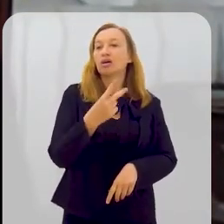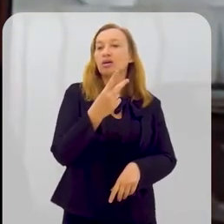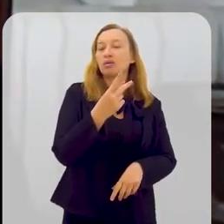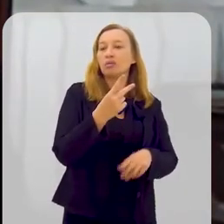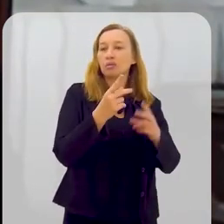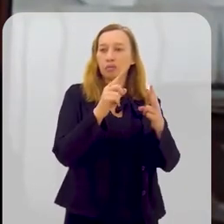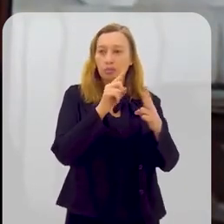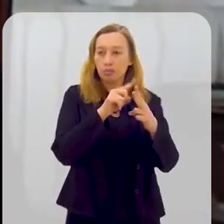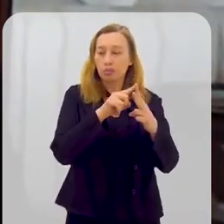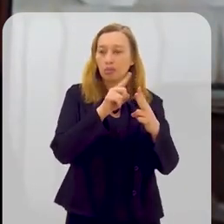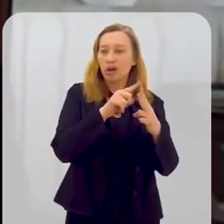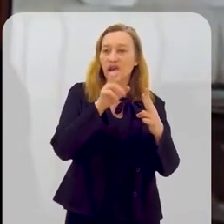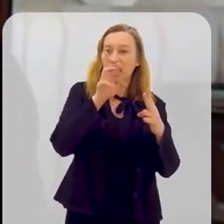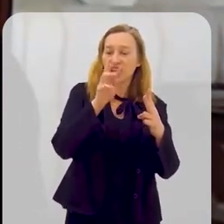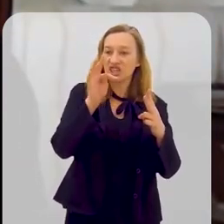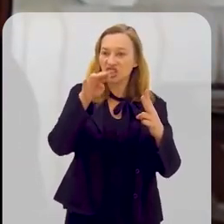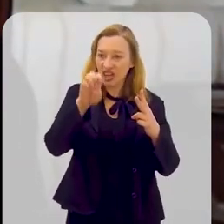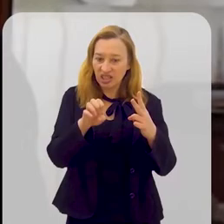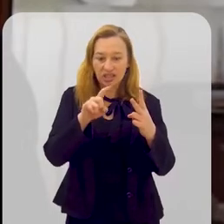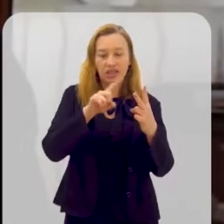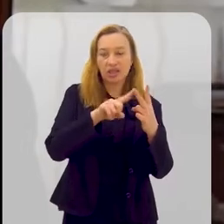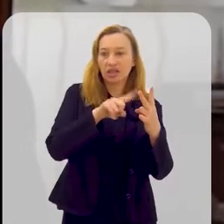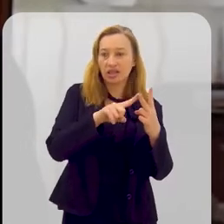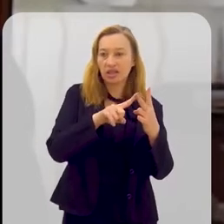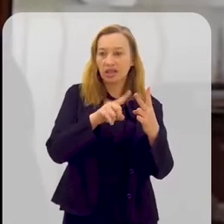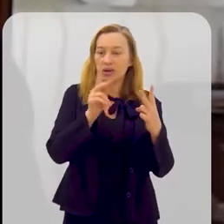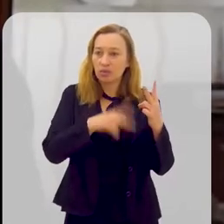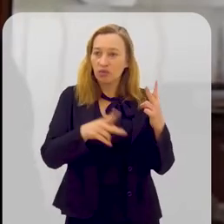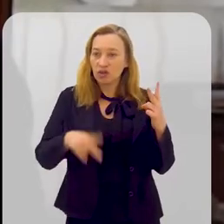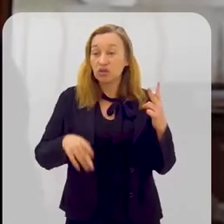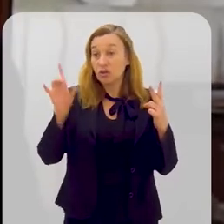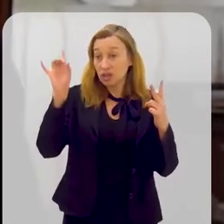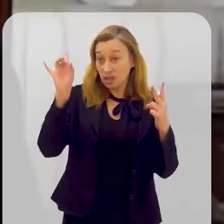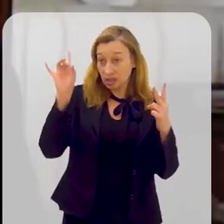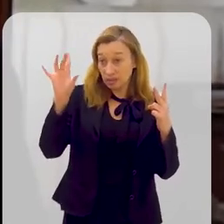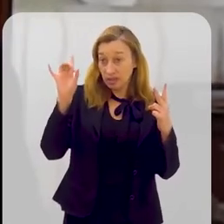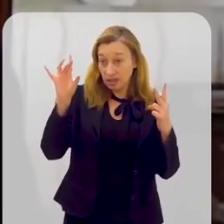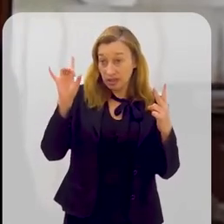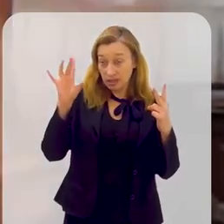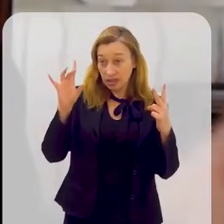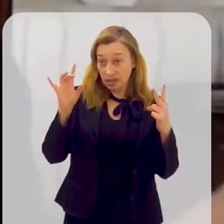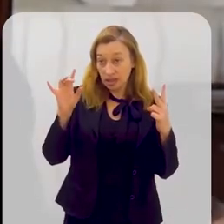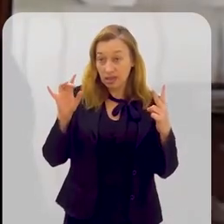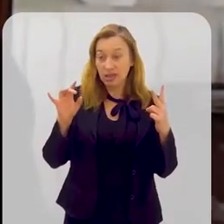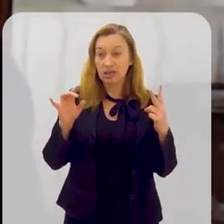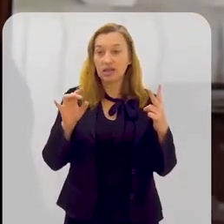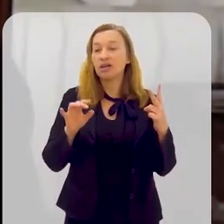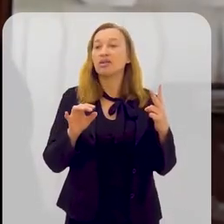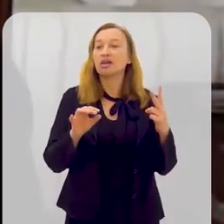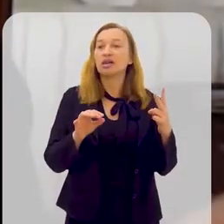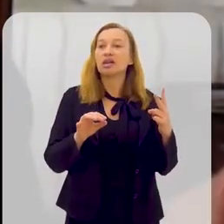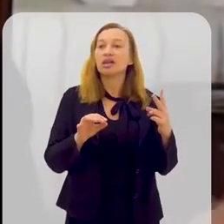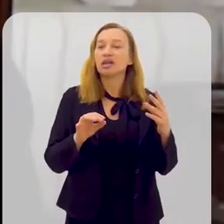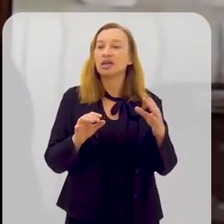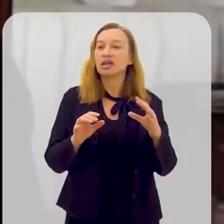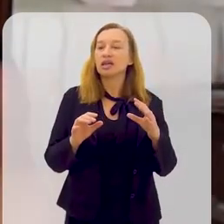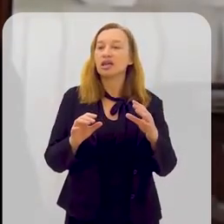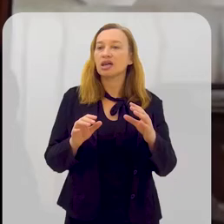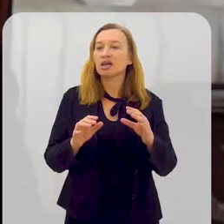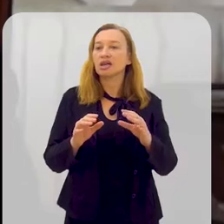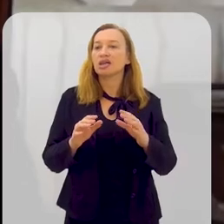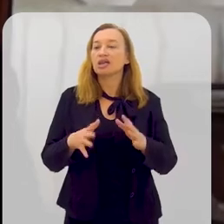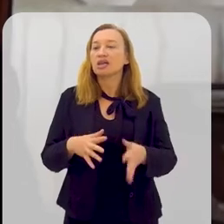professora chamada Regente e a professora especializada que passava o que a professora Regente